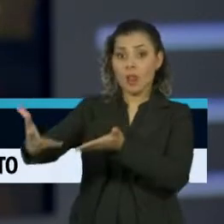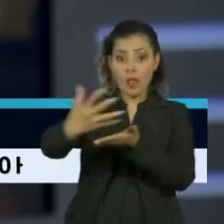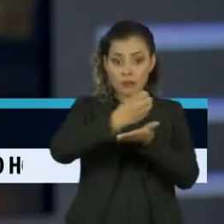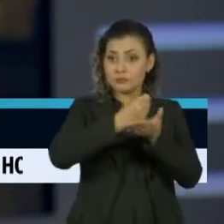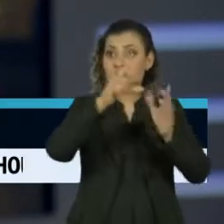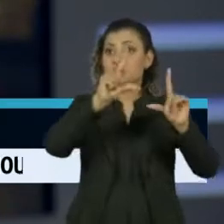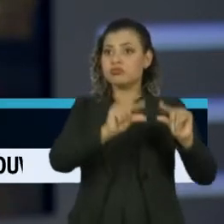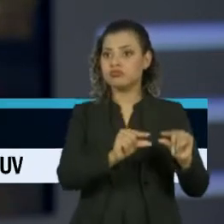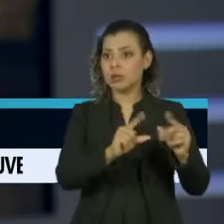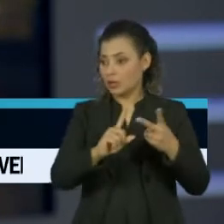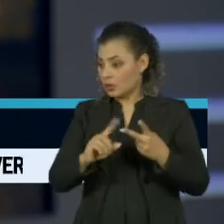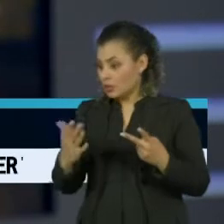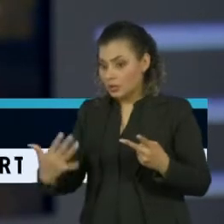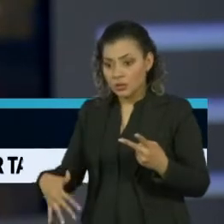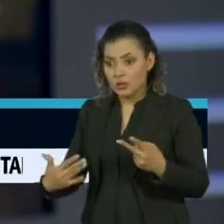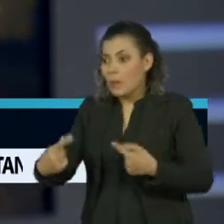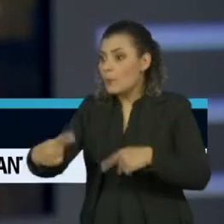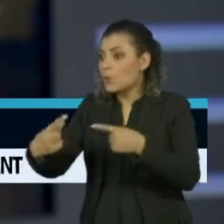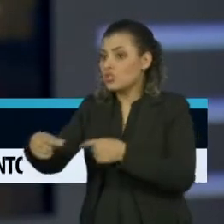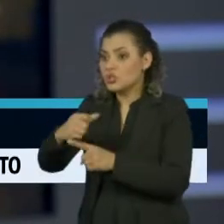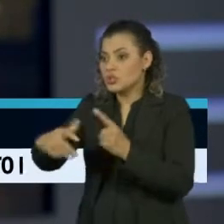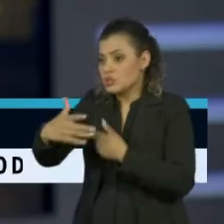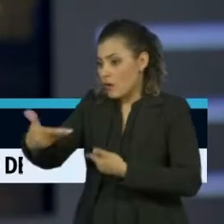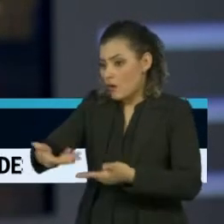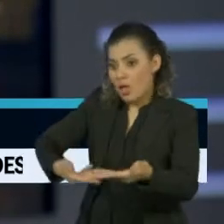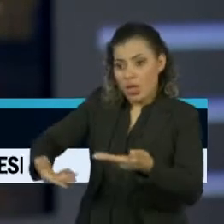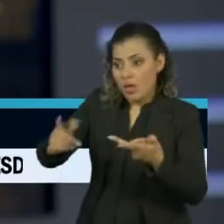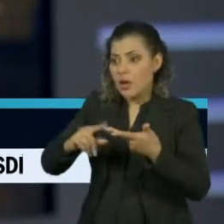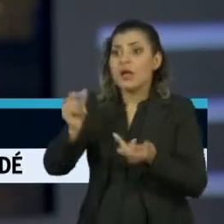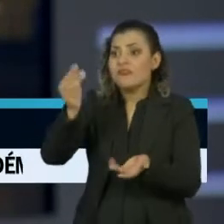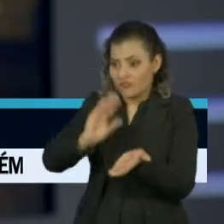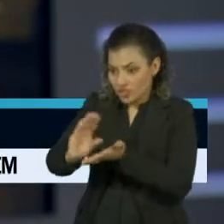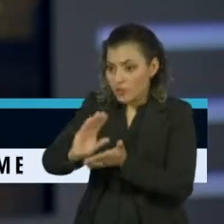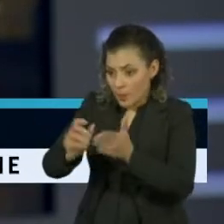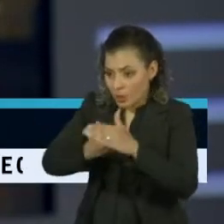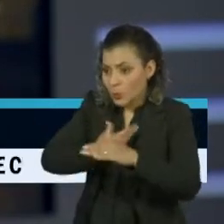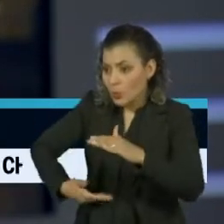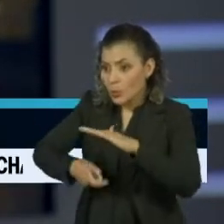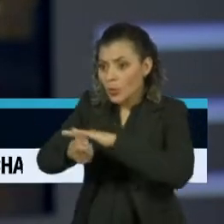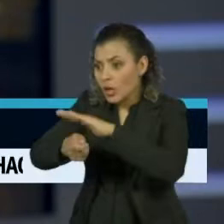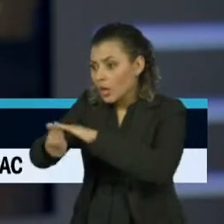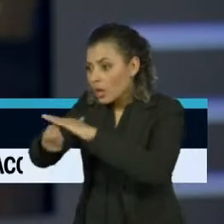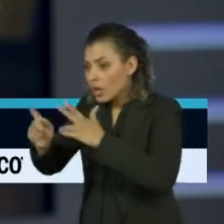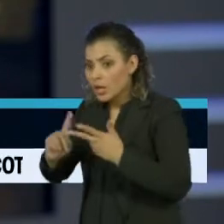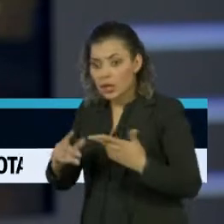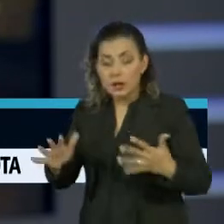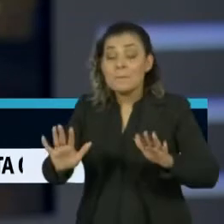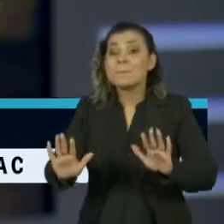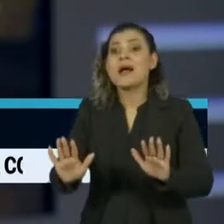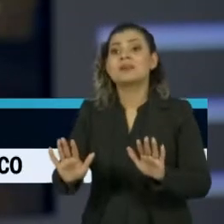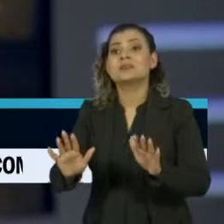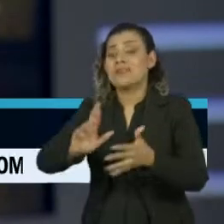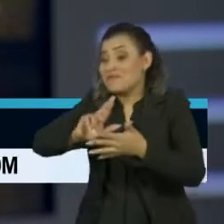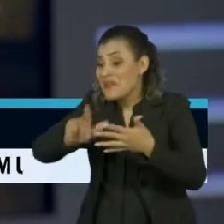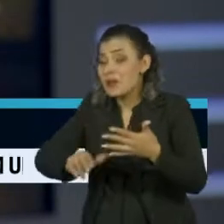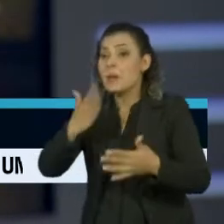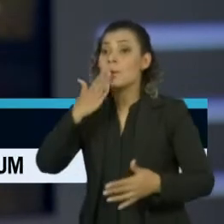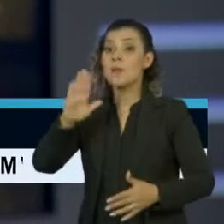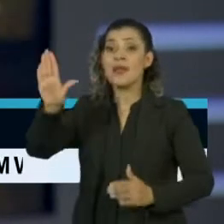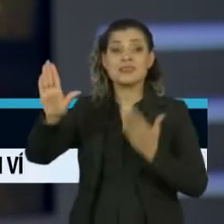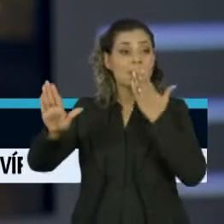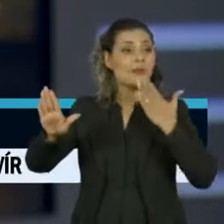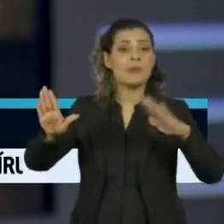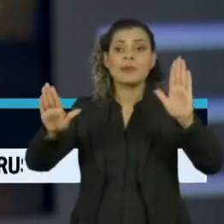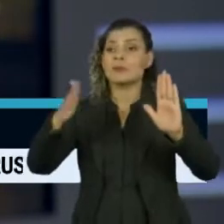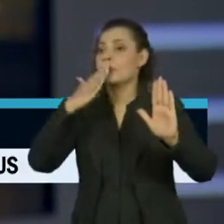aumenta em demandas por políticas sociais necessidade de investimentos públicos em áreas estratégicas ao mesmo tempo essas promessas